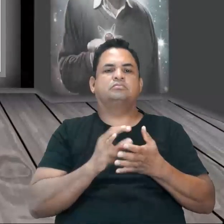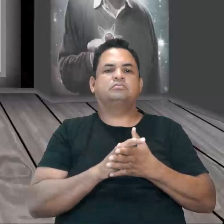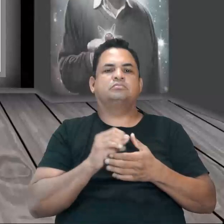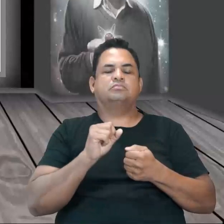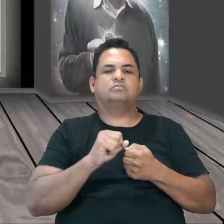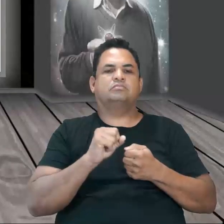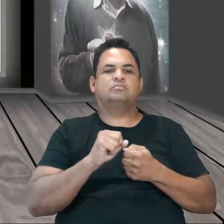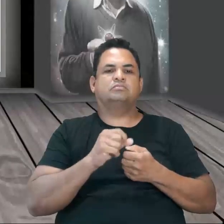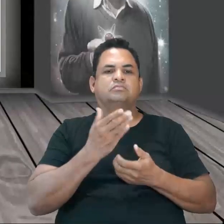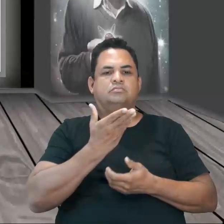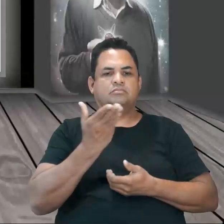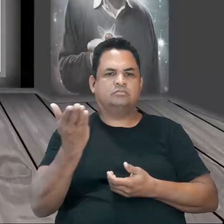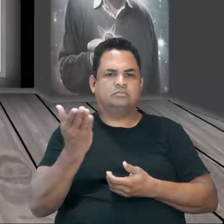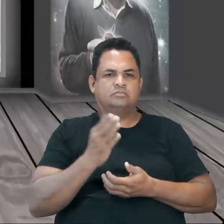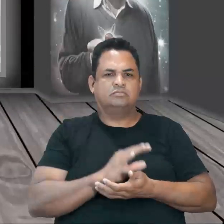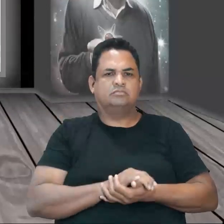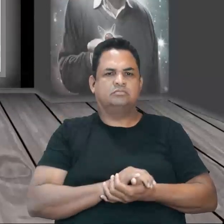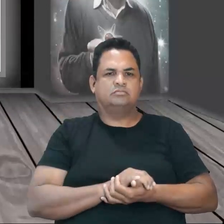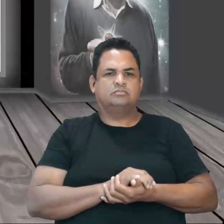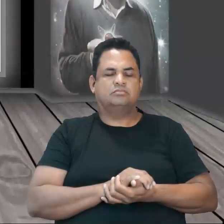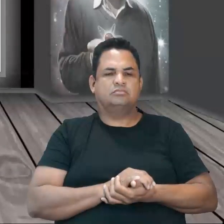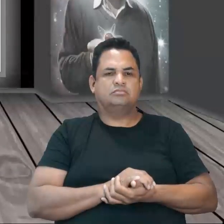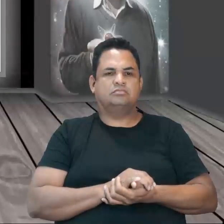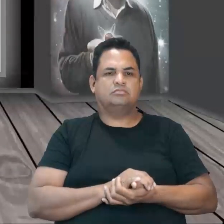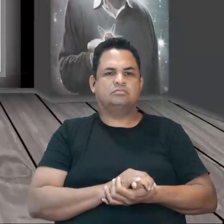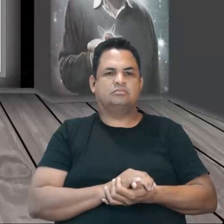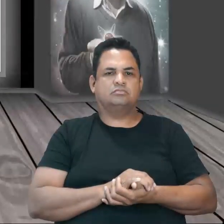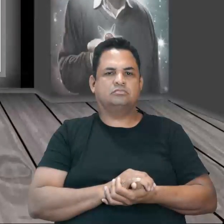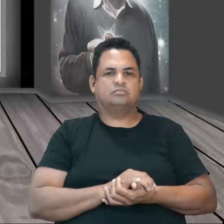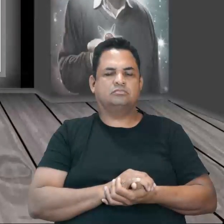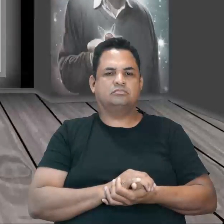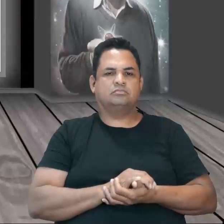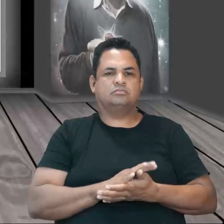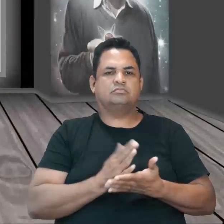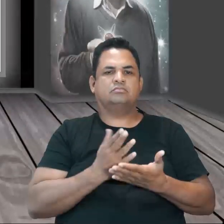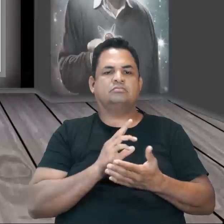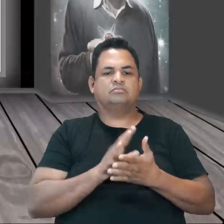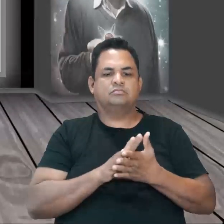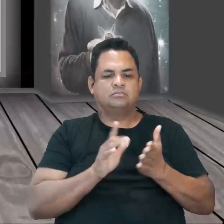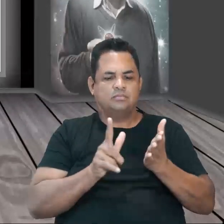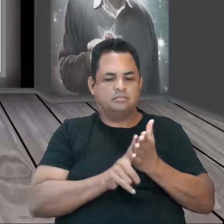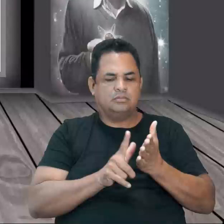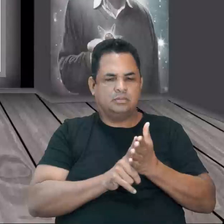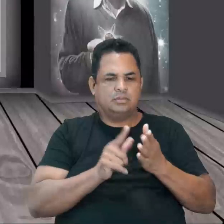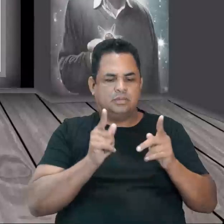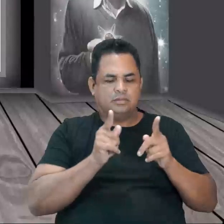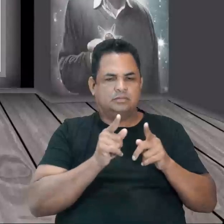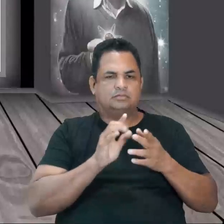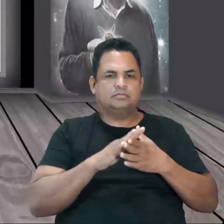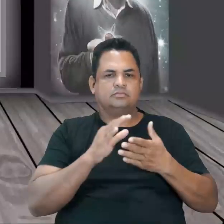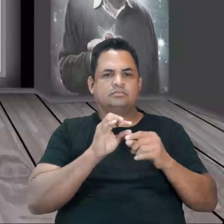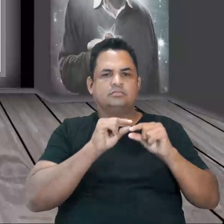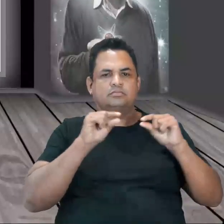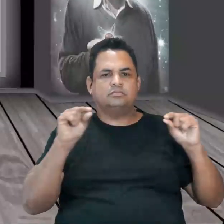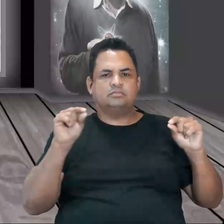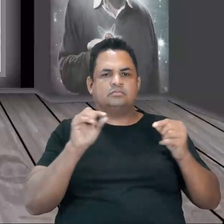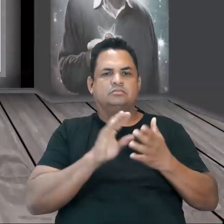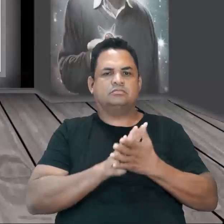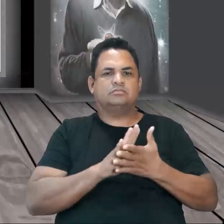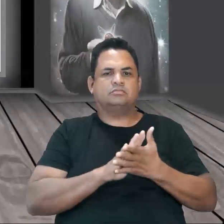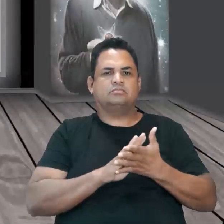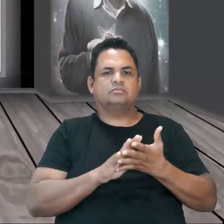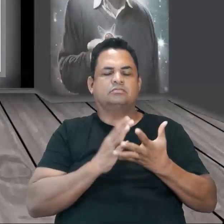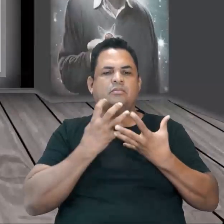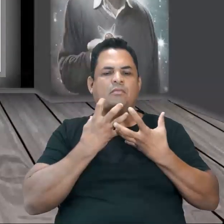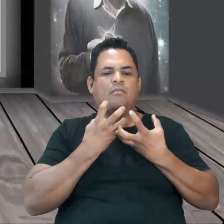fazer aí. Aqui só mostrar como é que é. Você vai ter um pedacinho de papel, um canudo. Aí você pensa, poxa, mas o papel seco e o